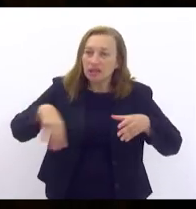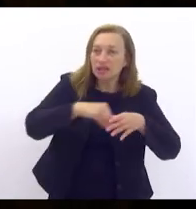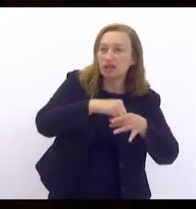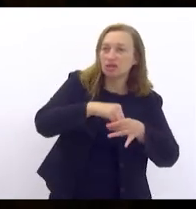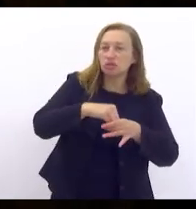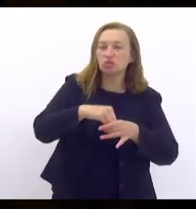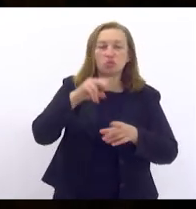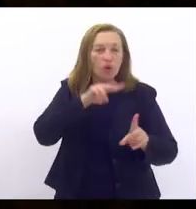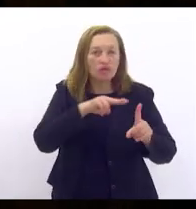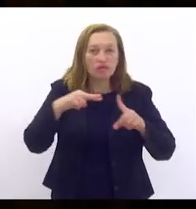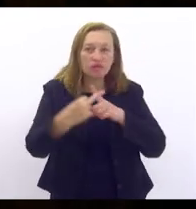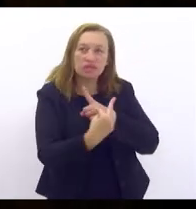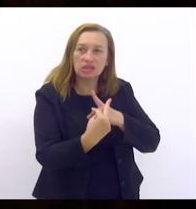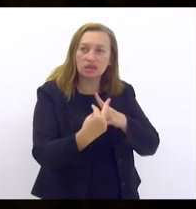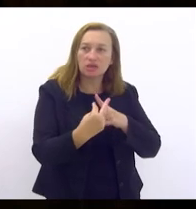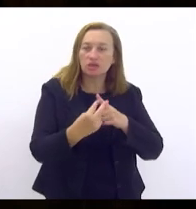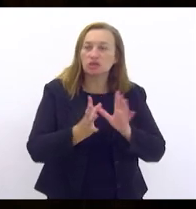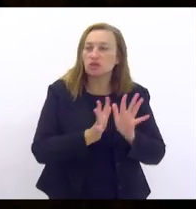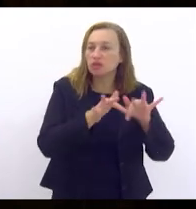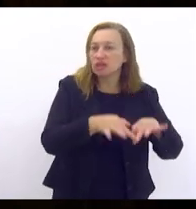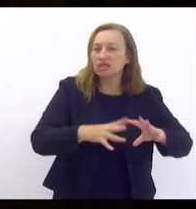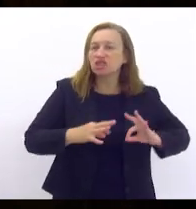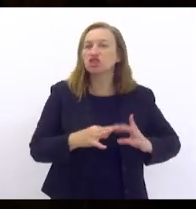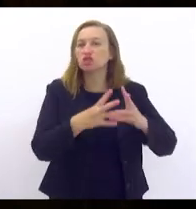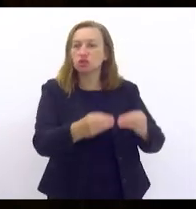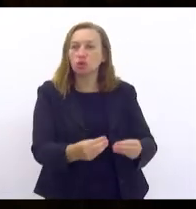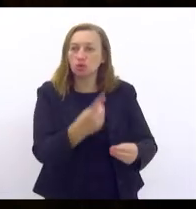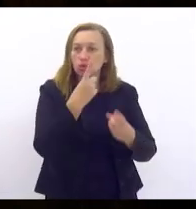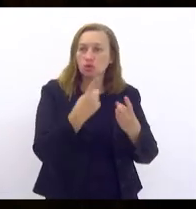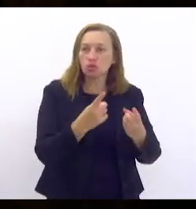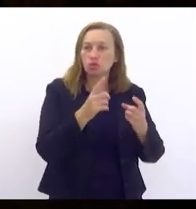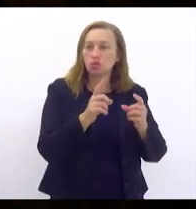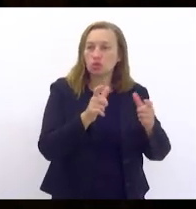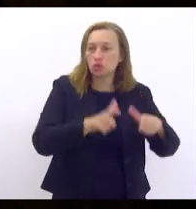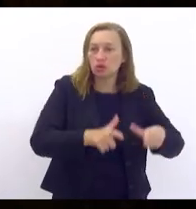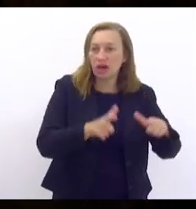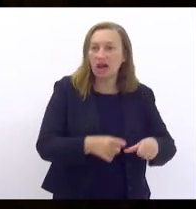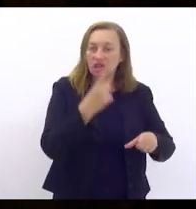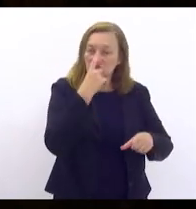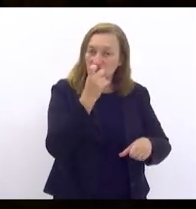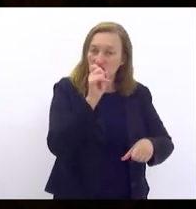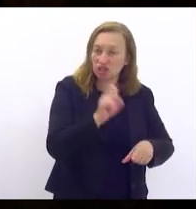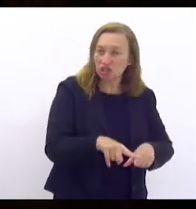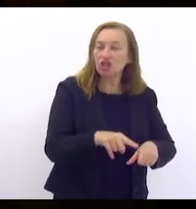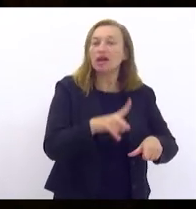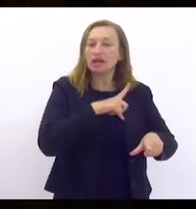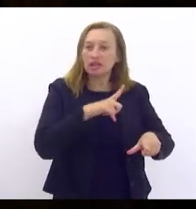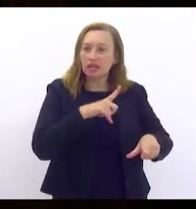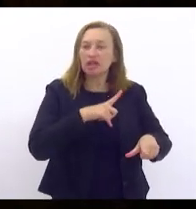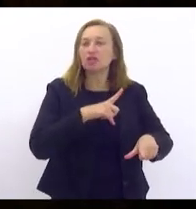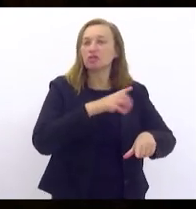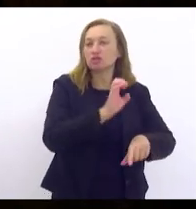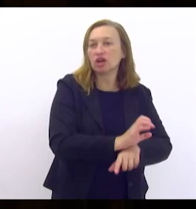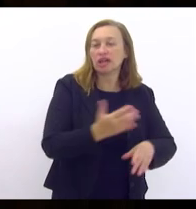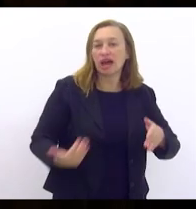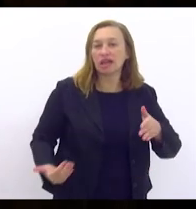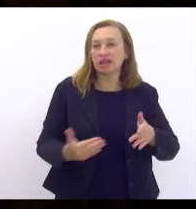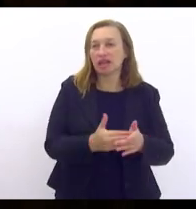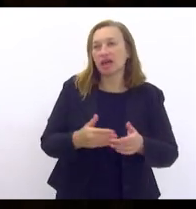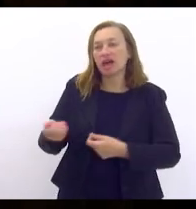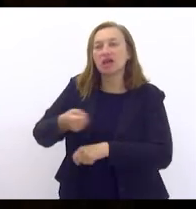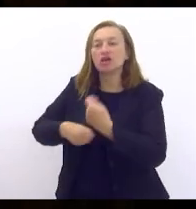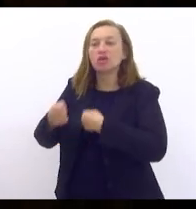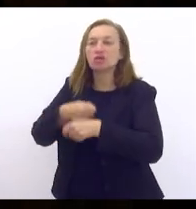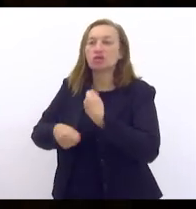visão desde realmente o encerramento de todos os lixões que existem no Estado até a economia circular através